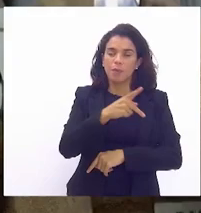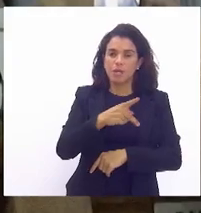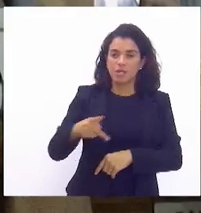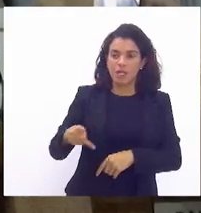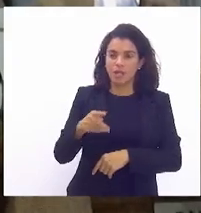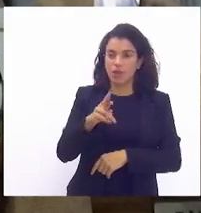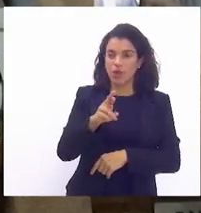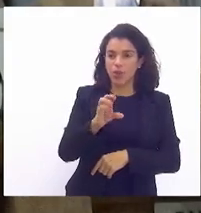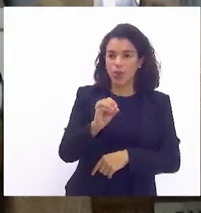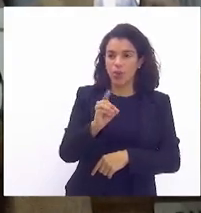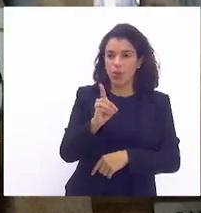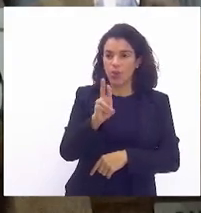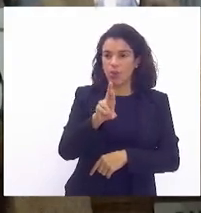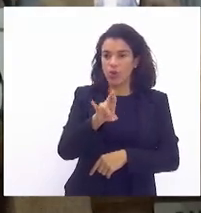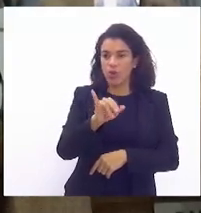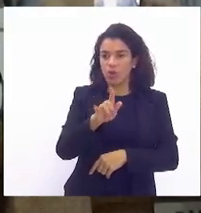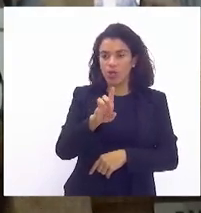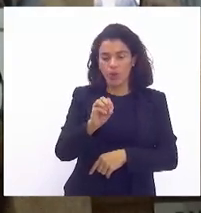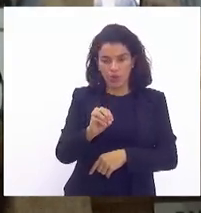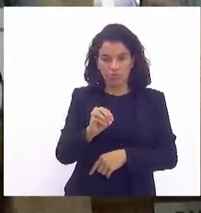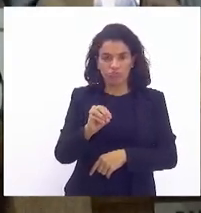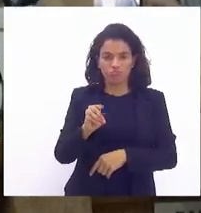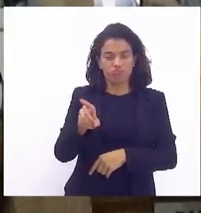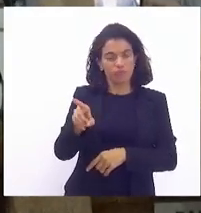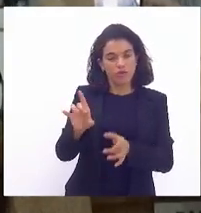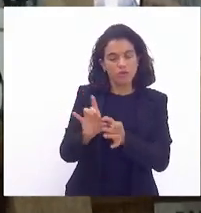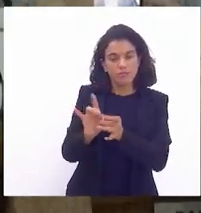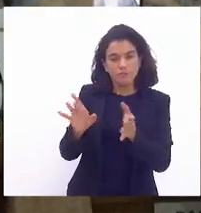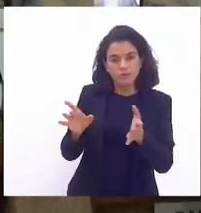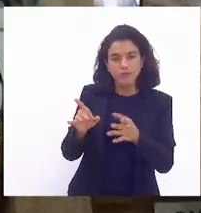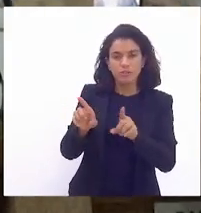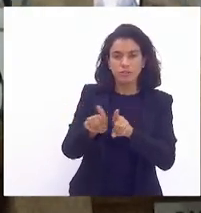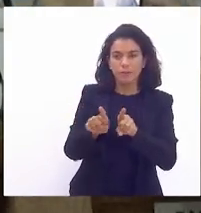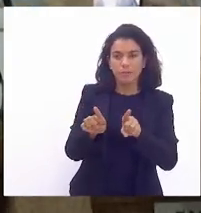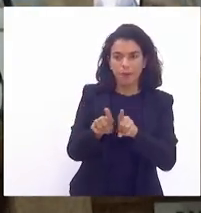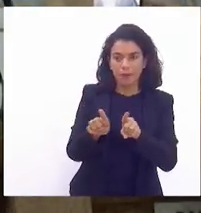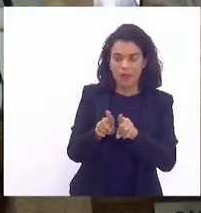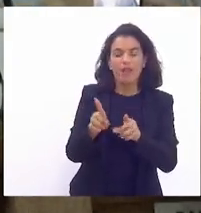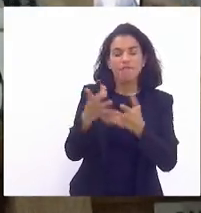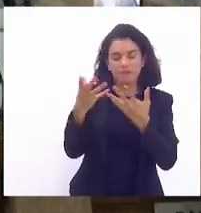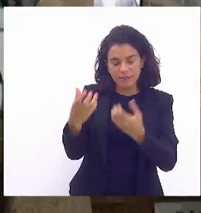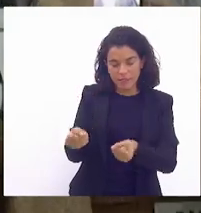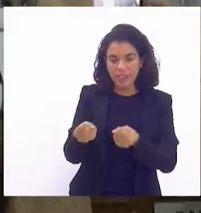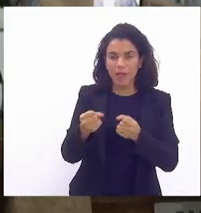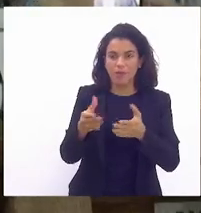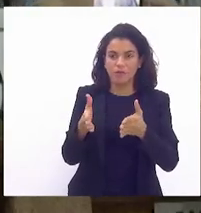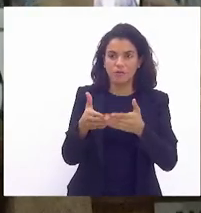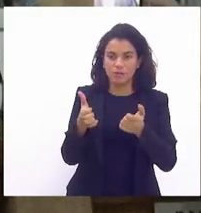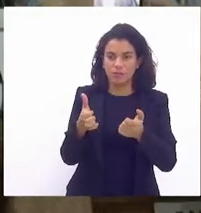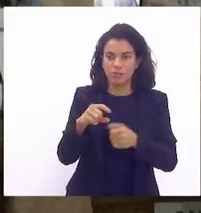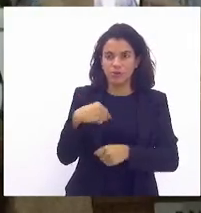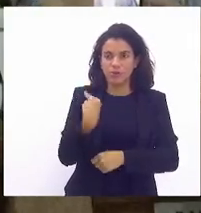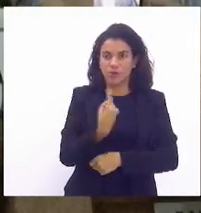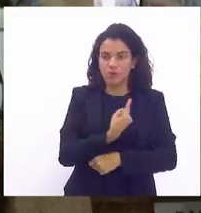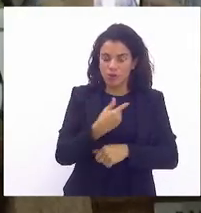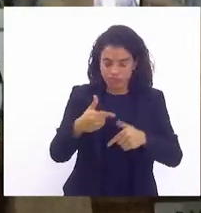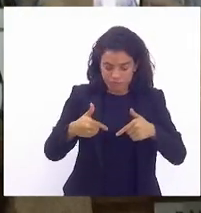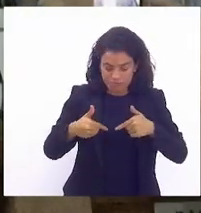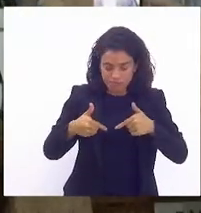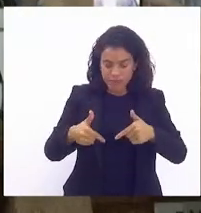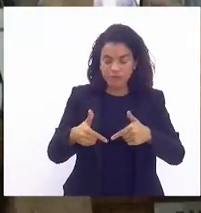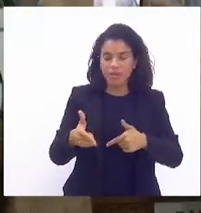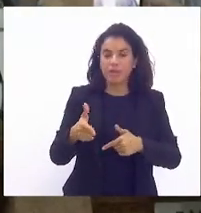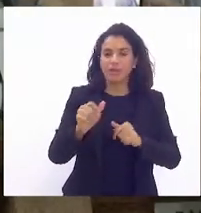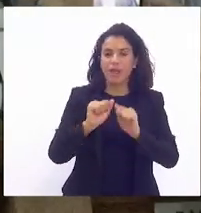tenho certeza que com a sensibilidade dele, ele vai acatar o nosso pedido. Nós vamos, na